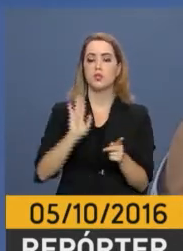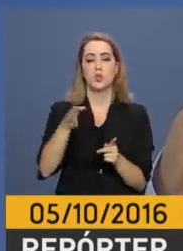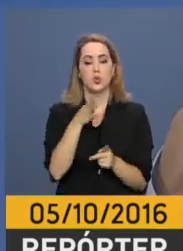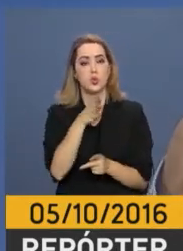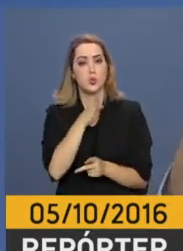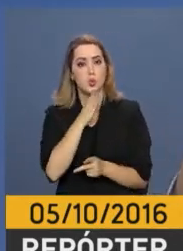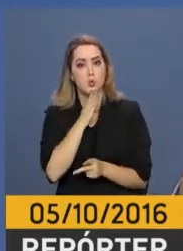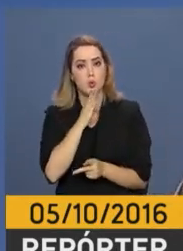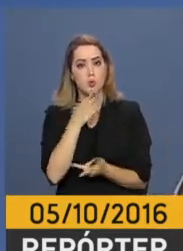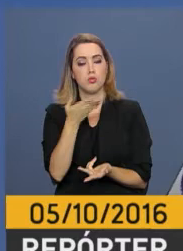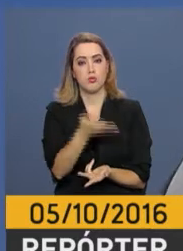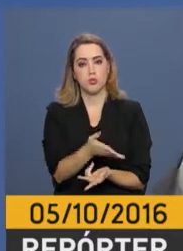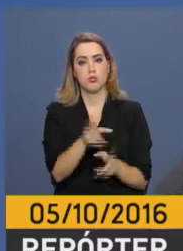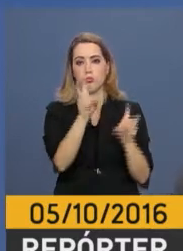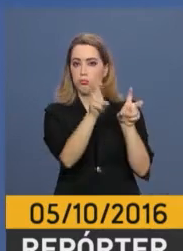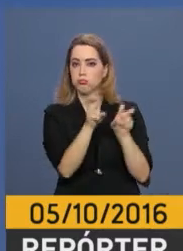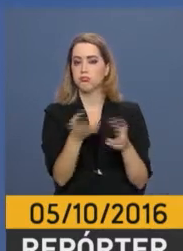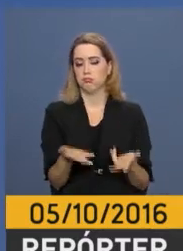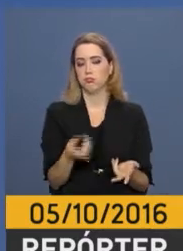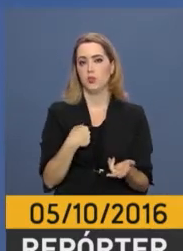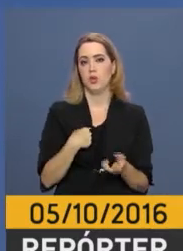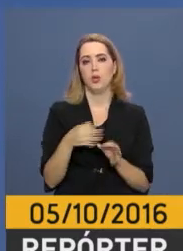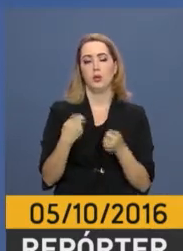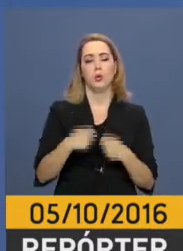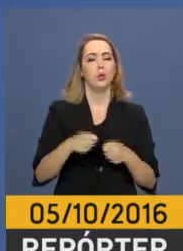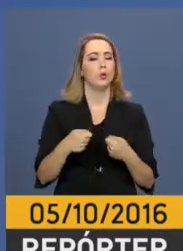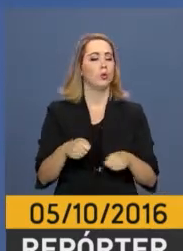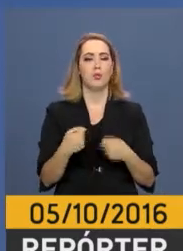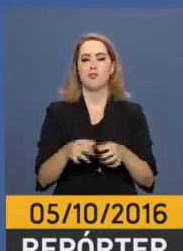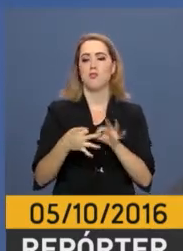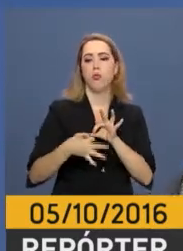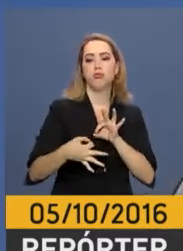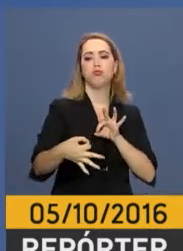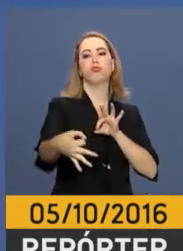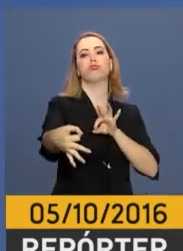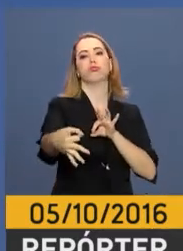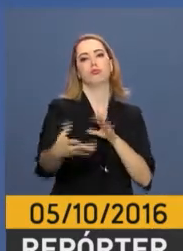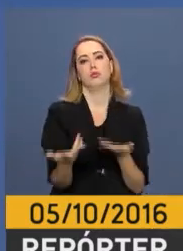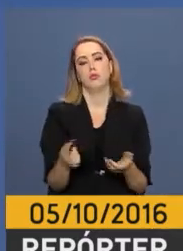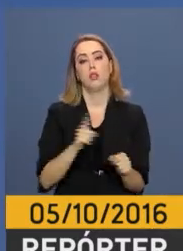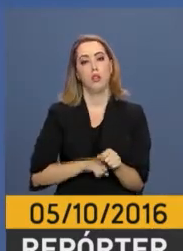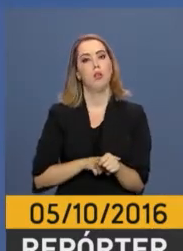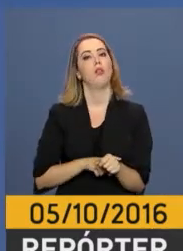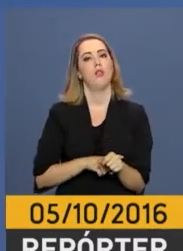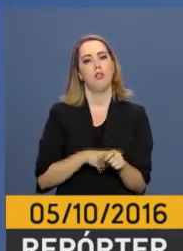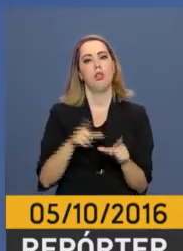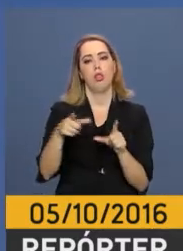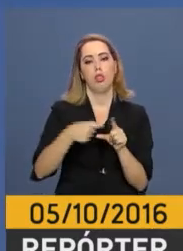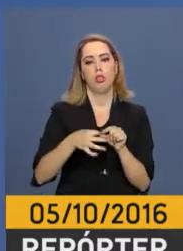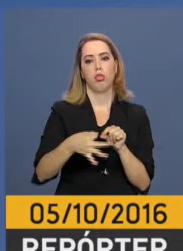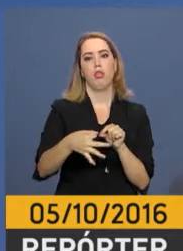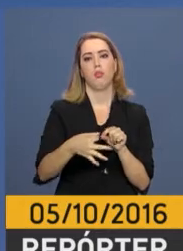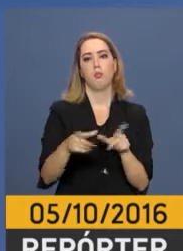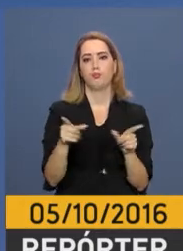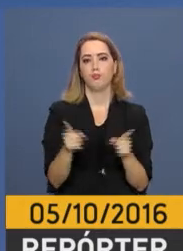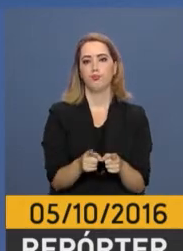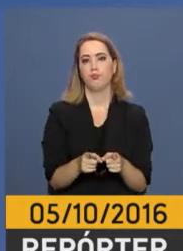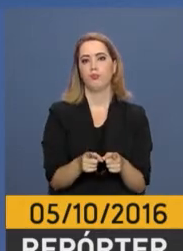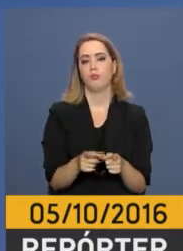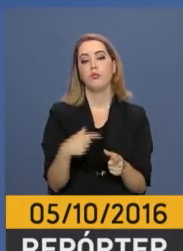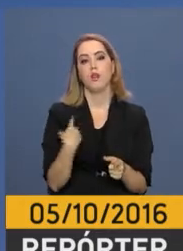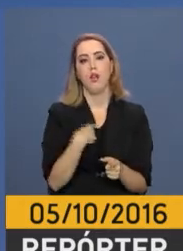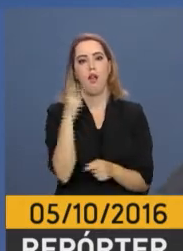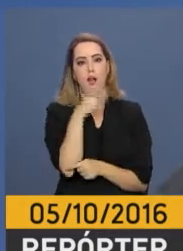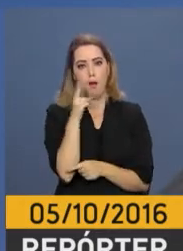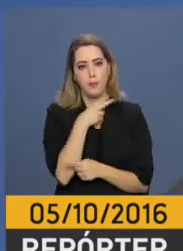então não necessita de um tempo muito longo de preparação nós vamos ter um tempo mais curto a ação mais rápido